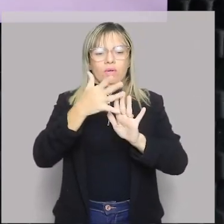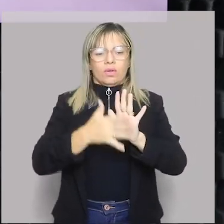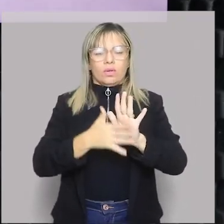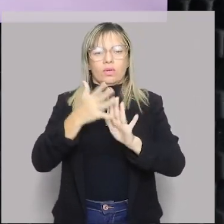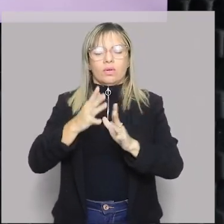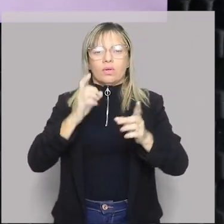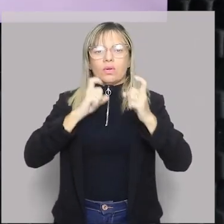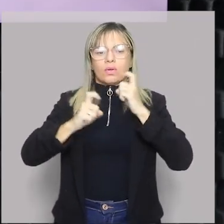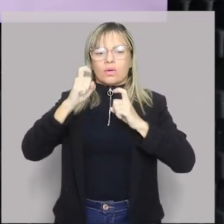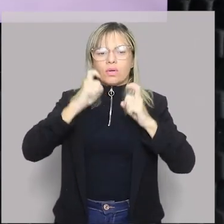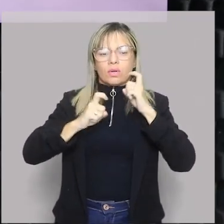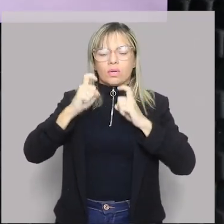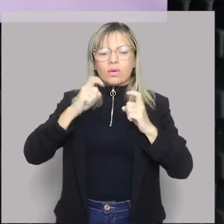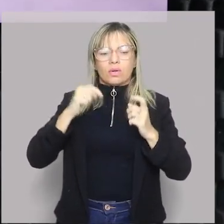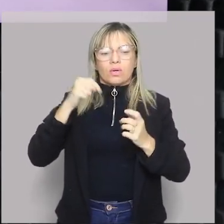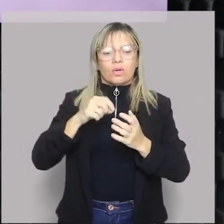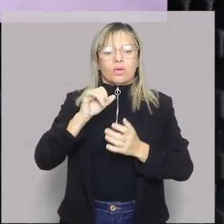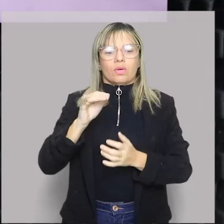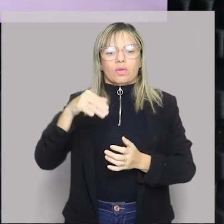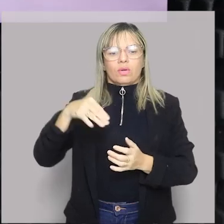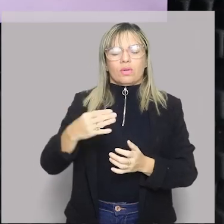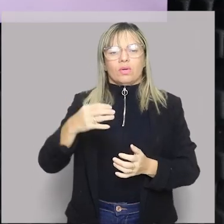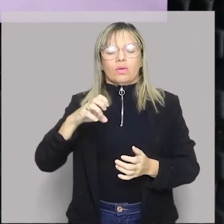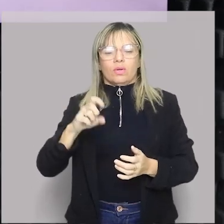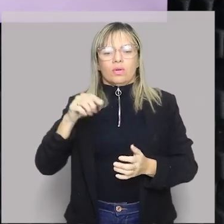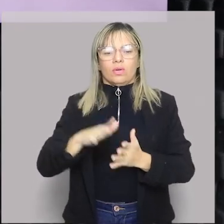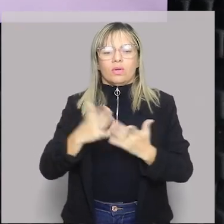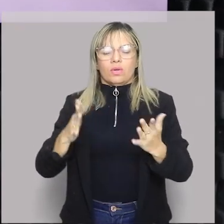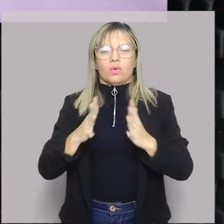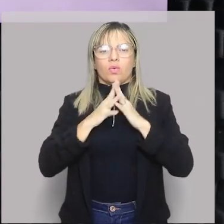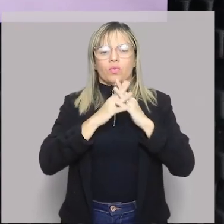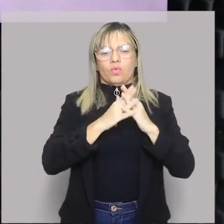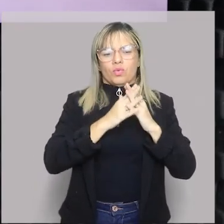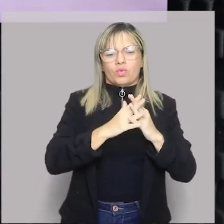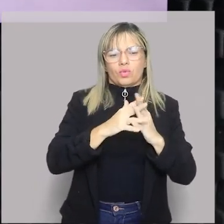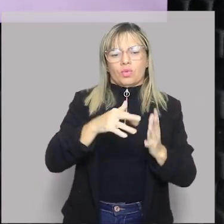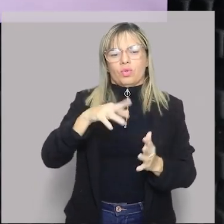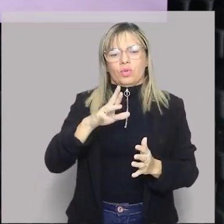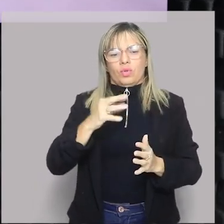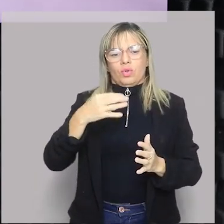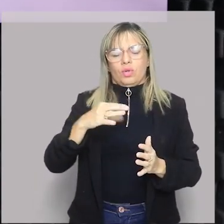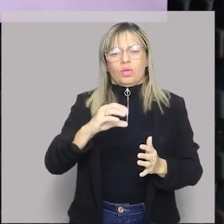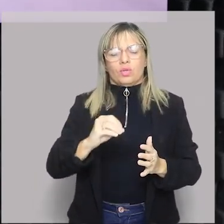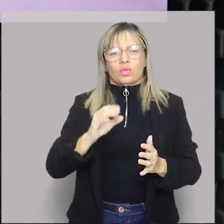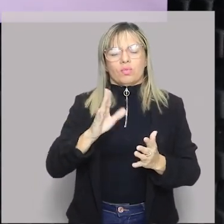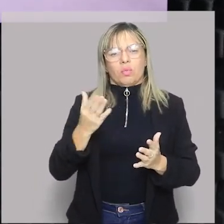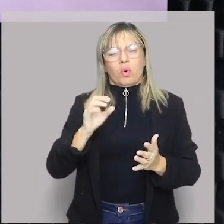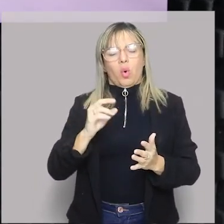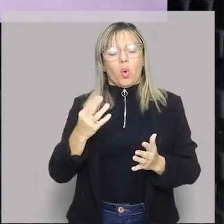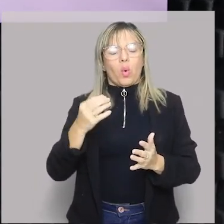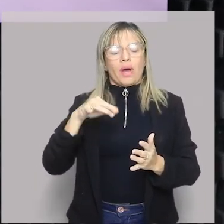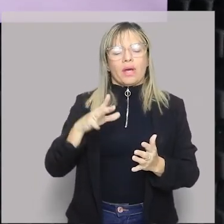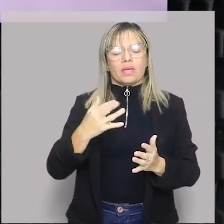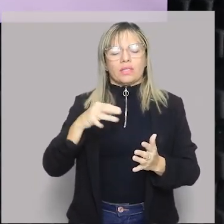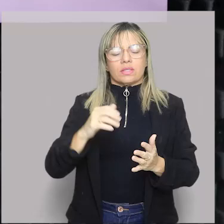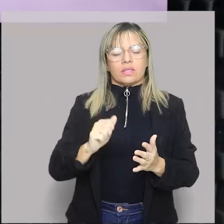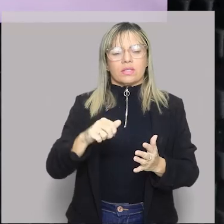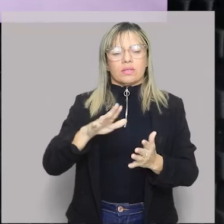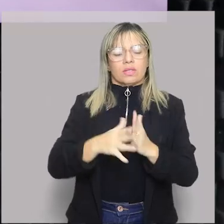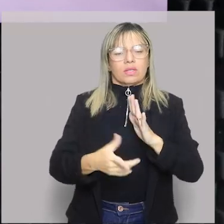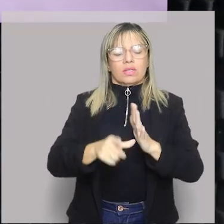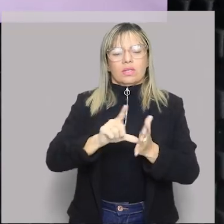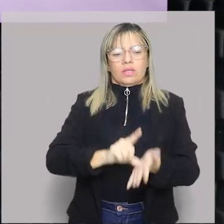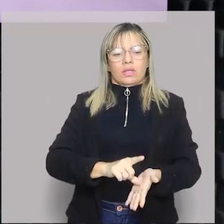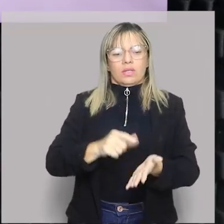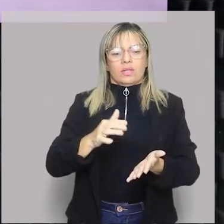minha preocupação com a sinopse é você não confundir com resumo ou com resenha. No vídeo anterior nós já falamos sobre isso. O